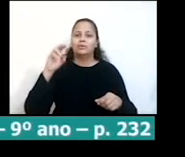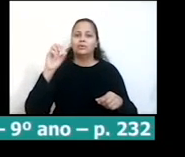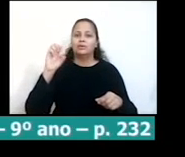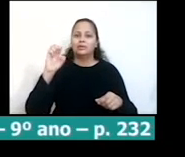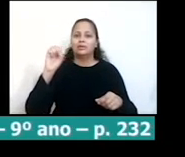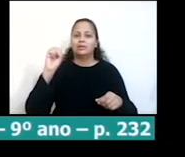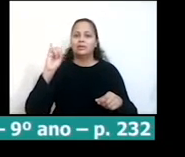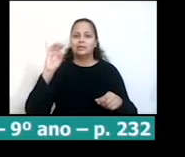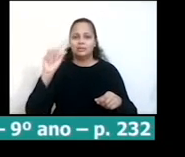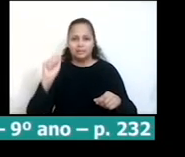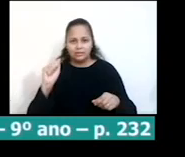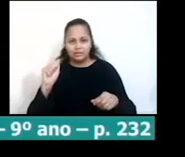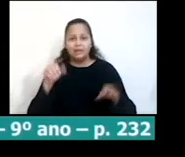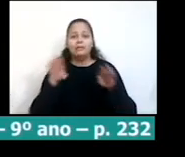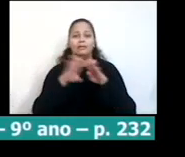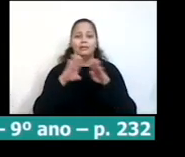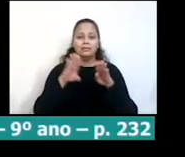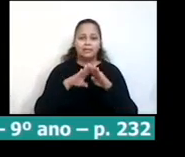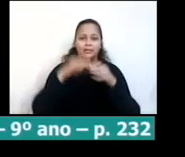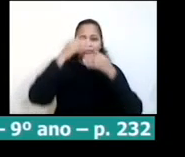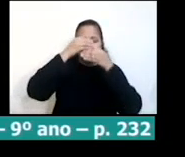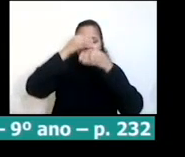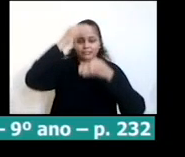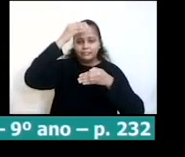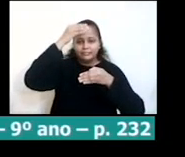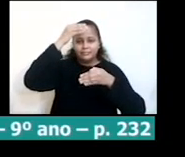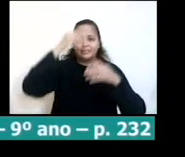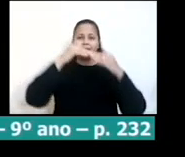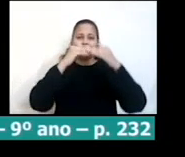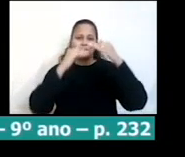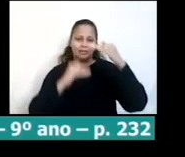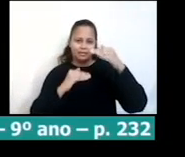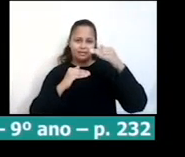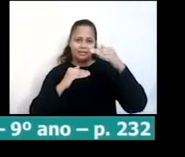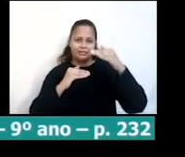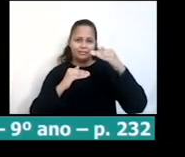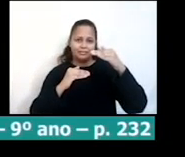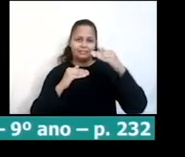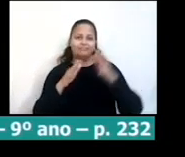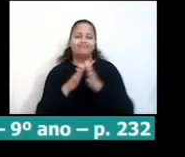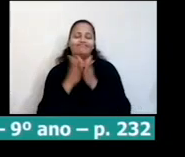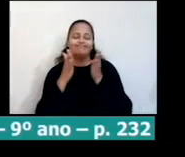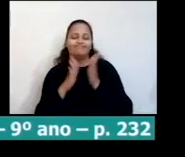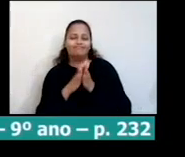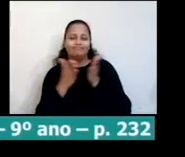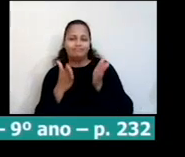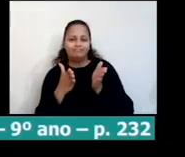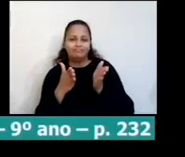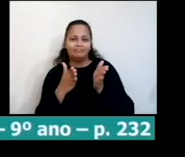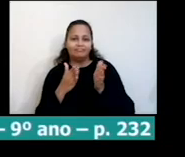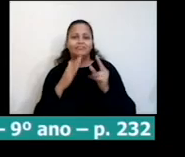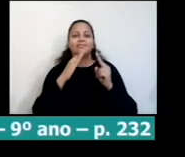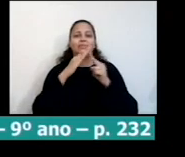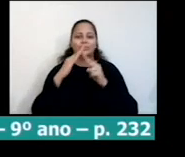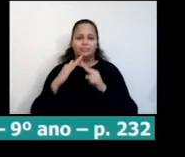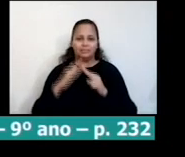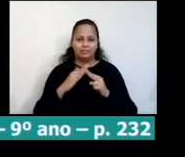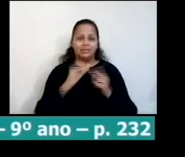e o Afeganistão apresenta aí uma baixa taxa de urbanização e alto índice de pobreza. Ou seja,